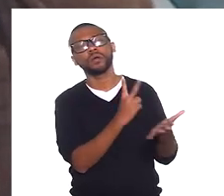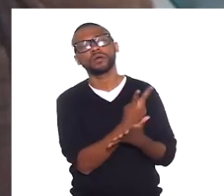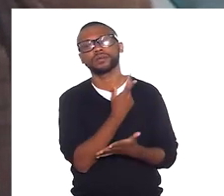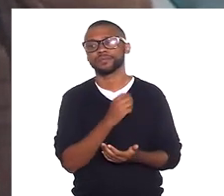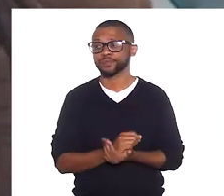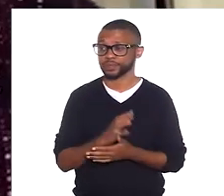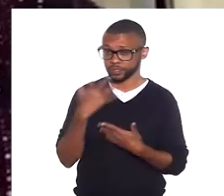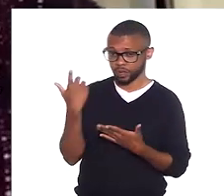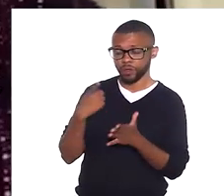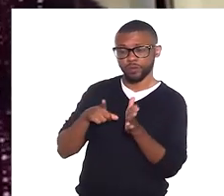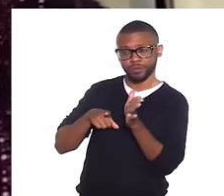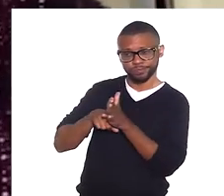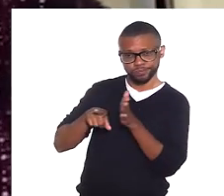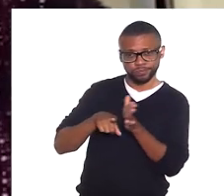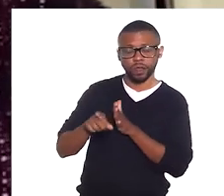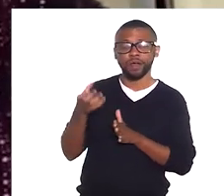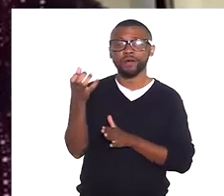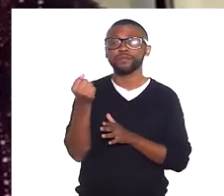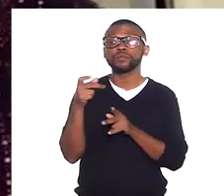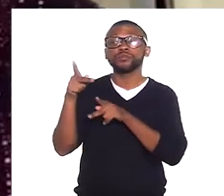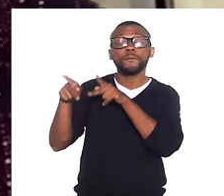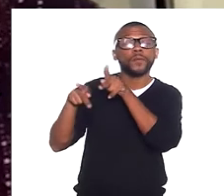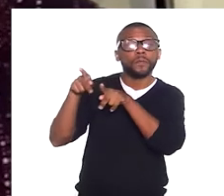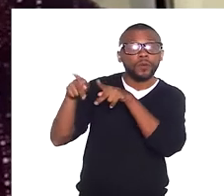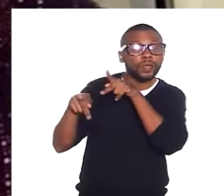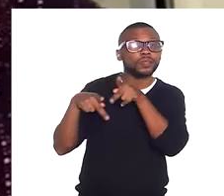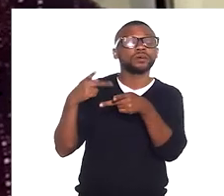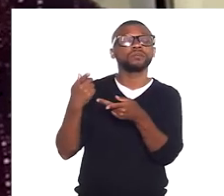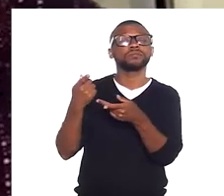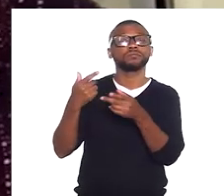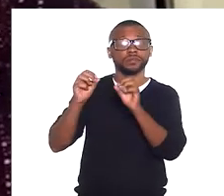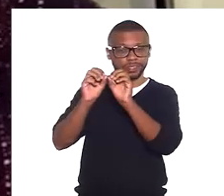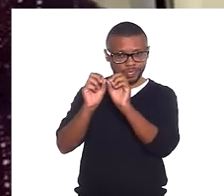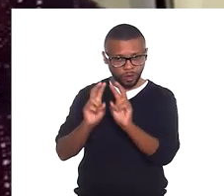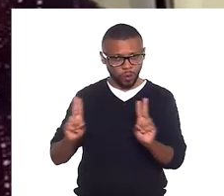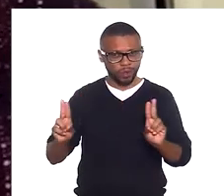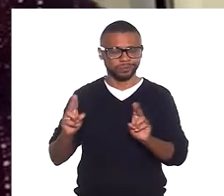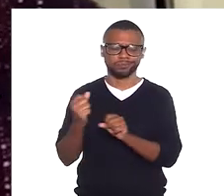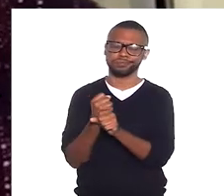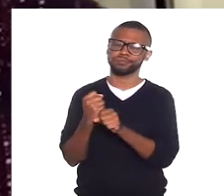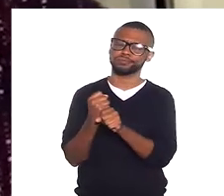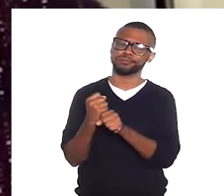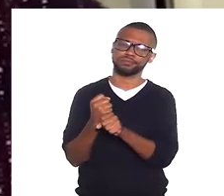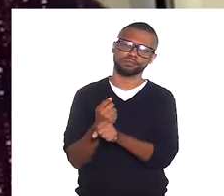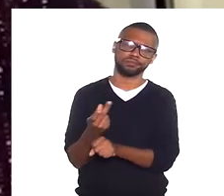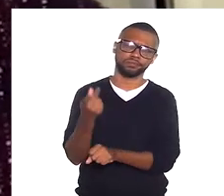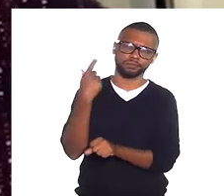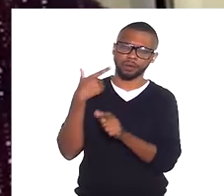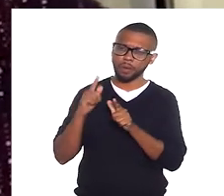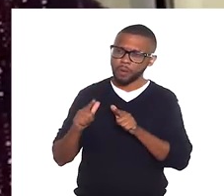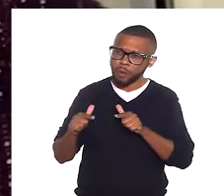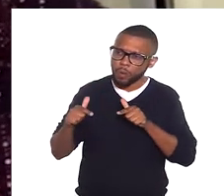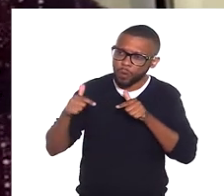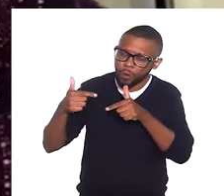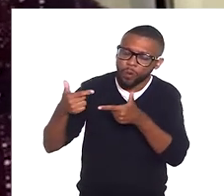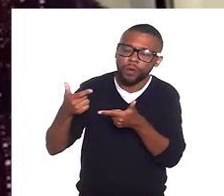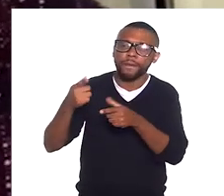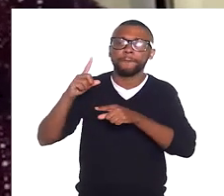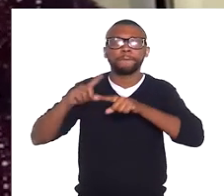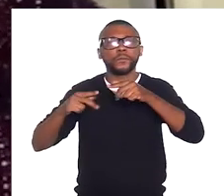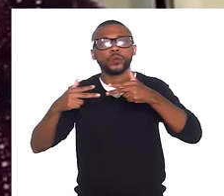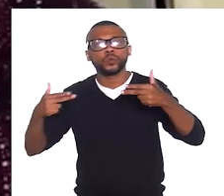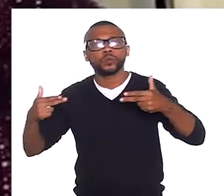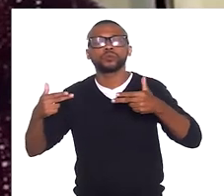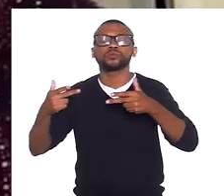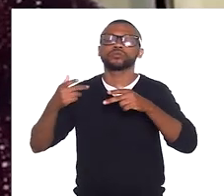trabalho? Eu fui consultora do Fundo de População das Nações Unidas por muitos anos, muitas vezes fazendo ações